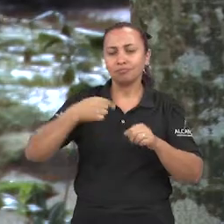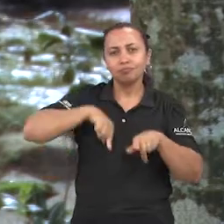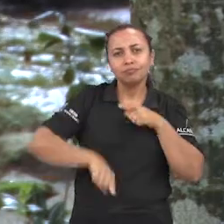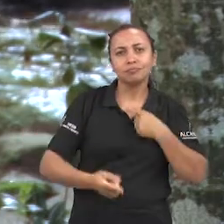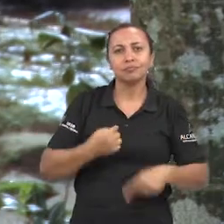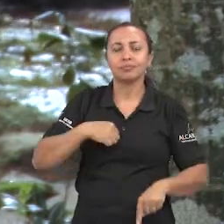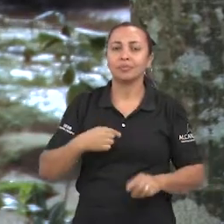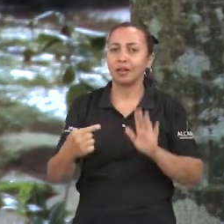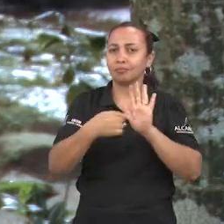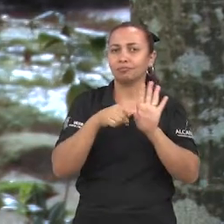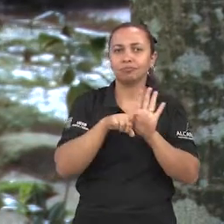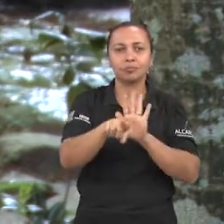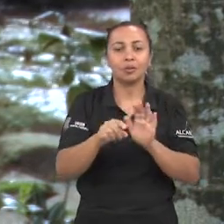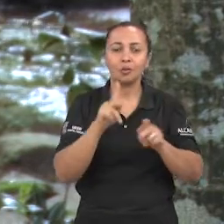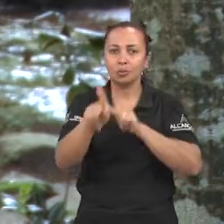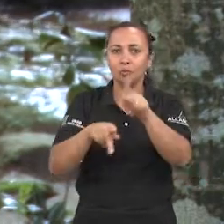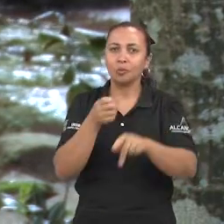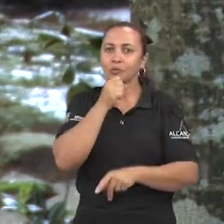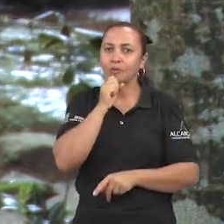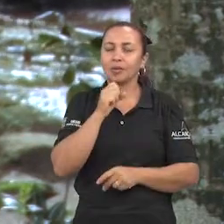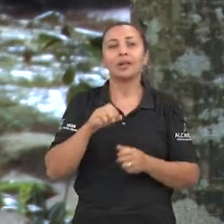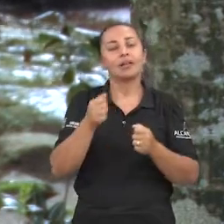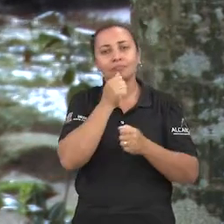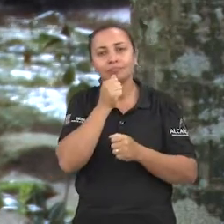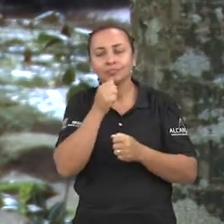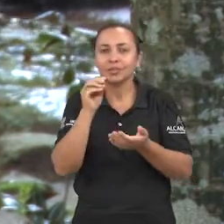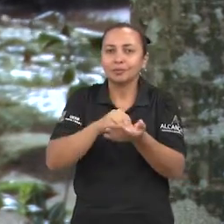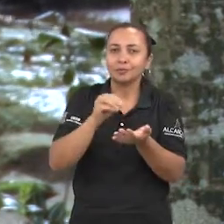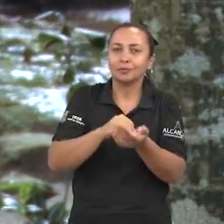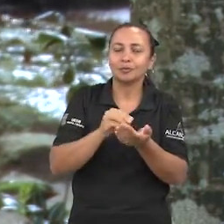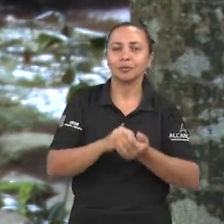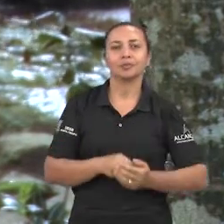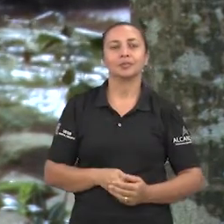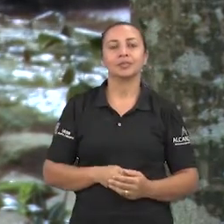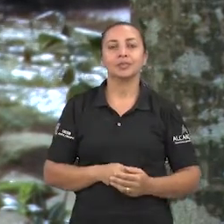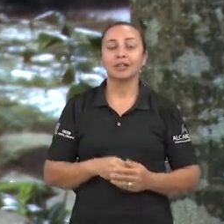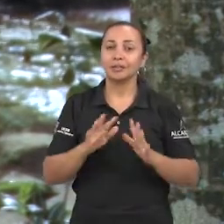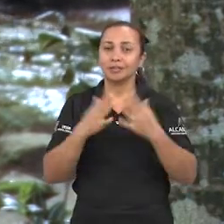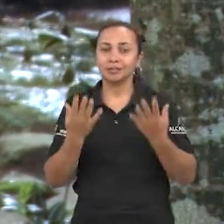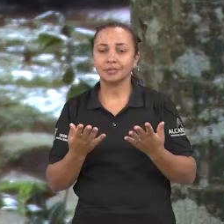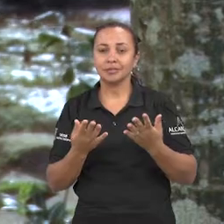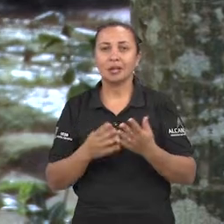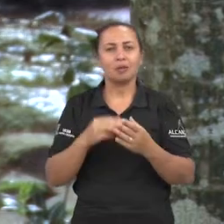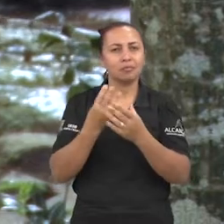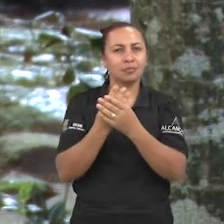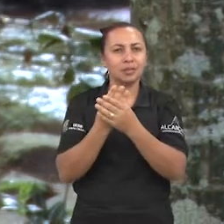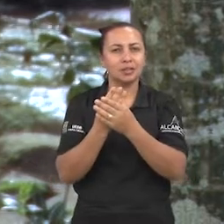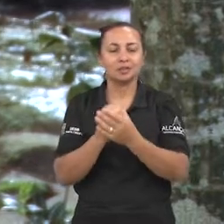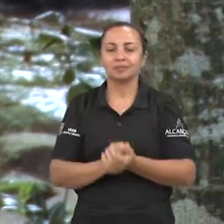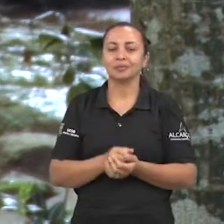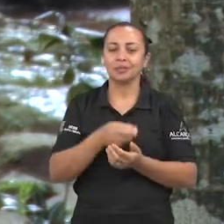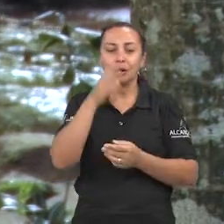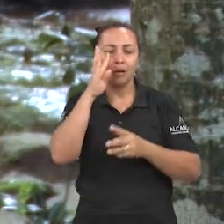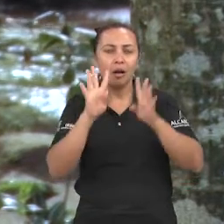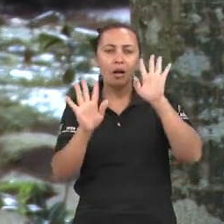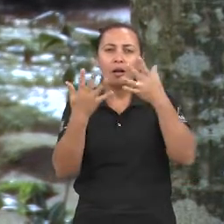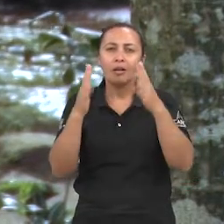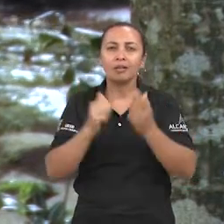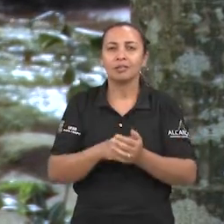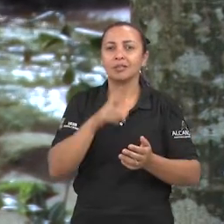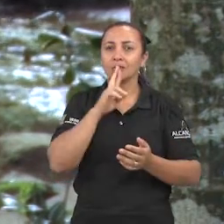E por isso, pesquisadores da Universidade Federal de Sergipe avaliaram a resposta imunológica da Coronavac